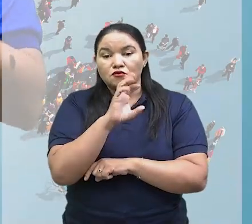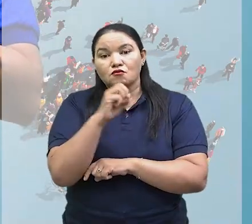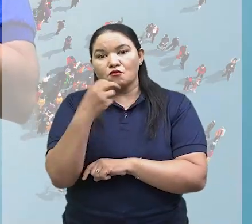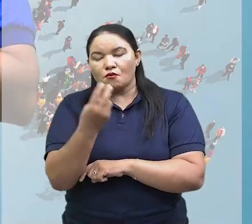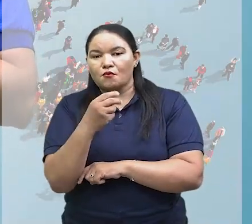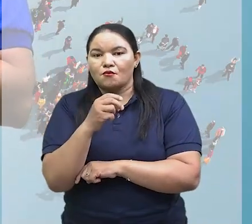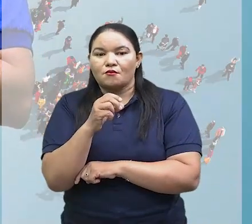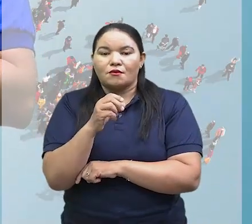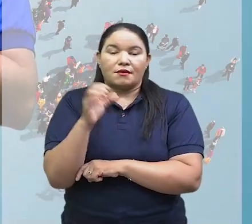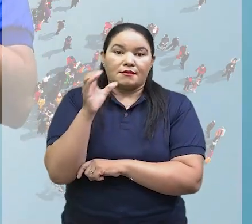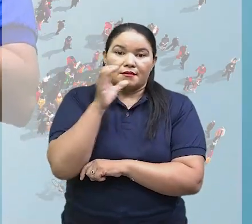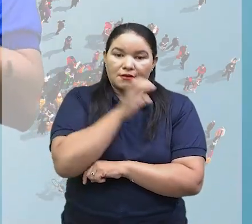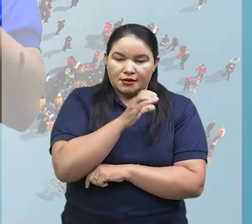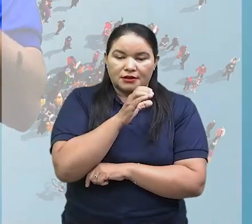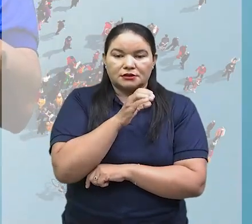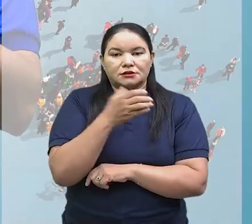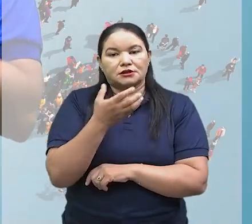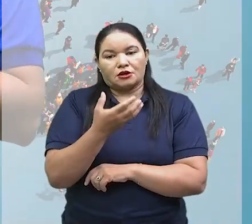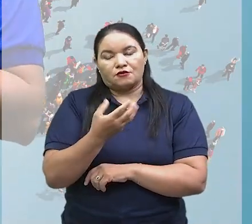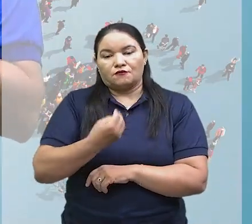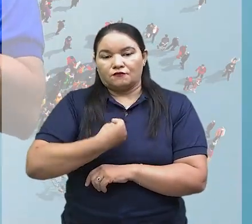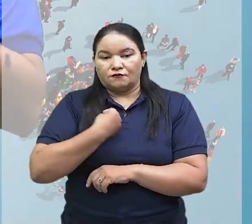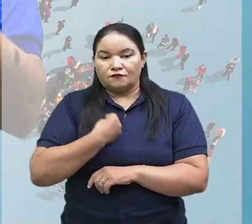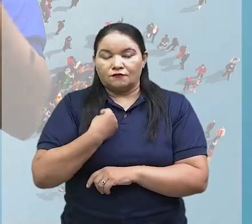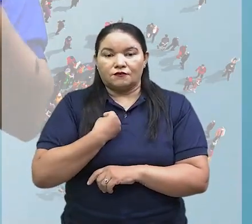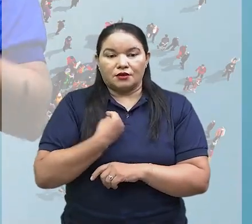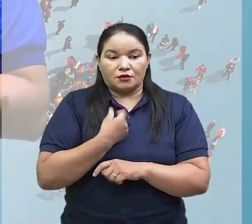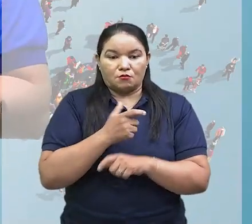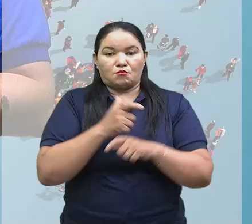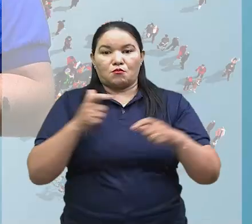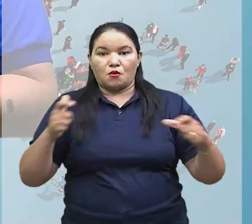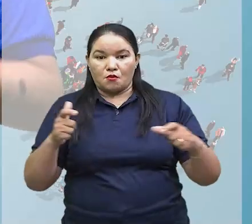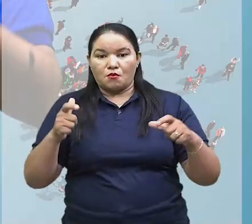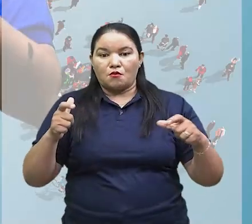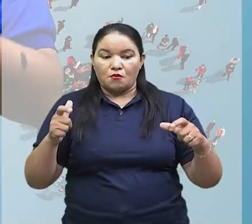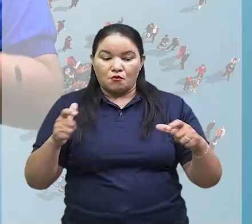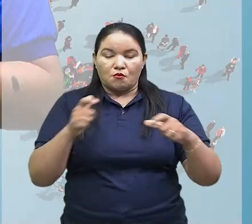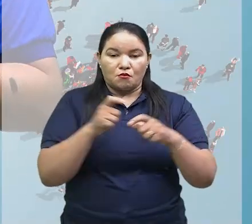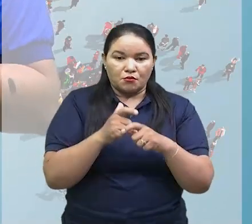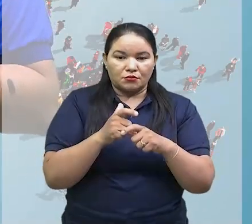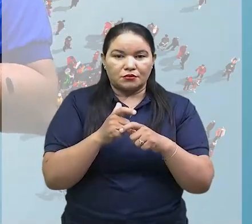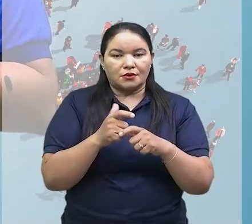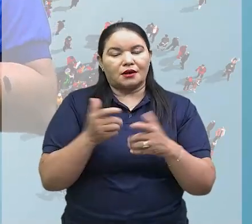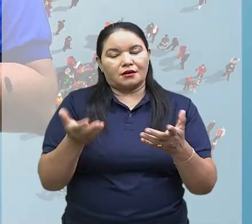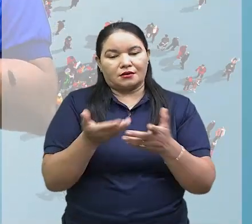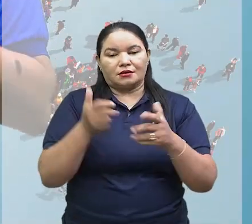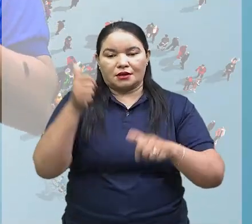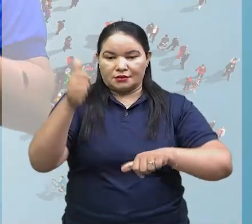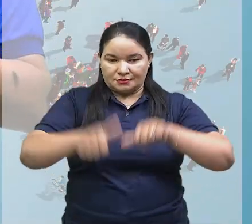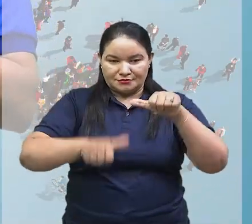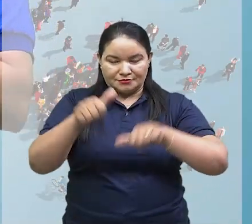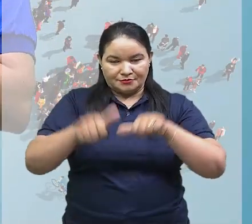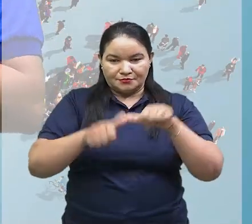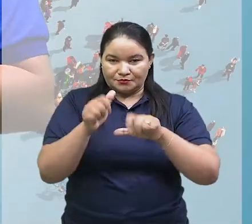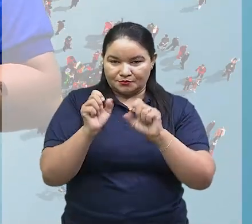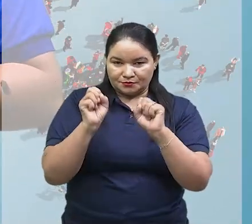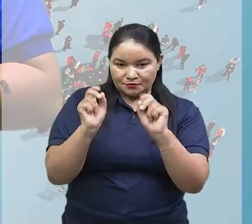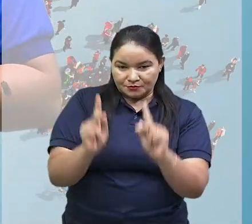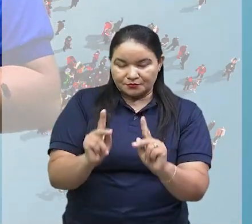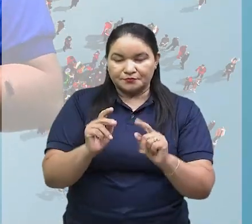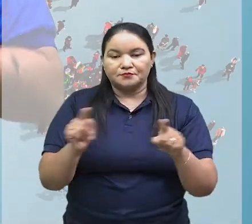pessoas elas vão querer habitar ali. A quantidade de habitantes, será que é muito elevada? É o que nós iremos analisar a partir